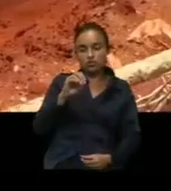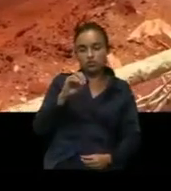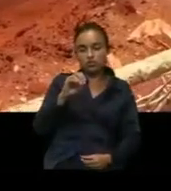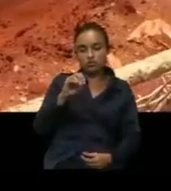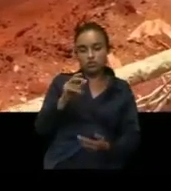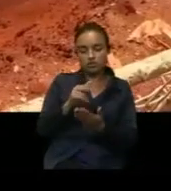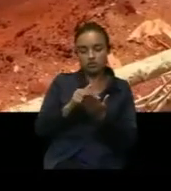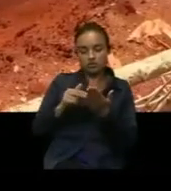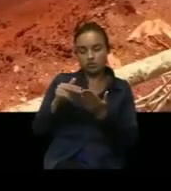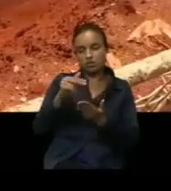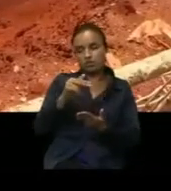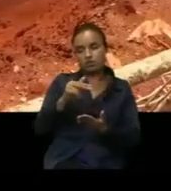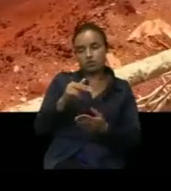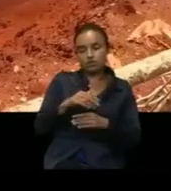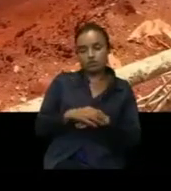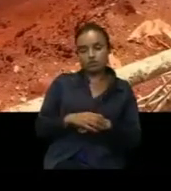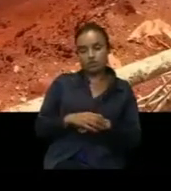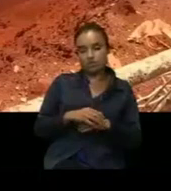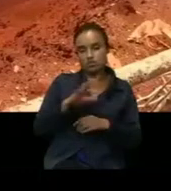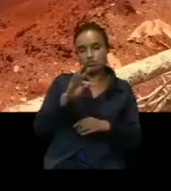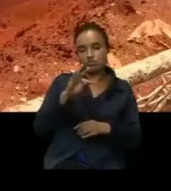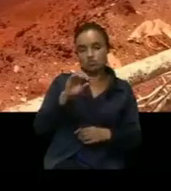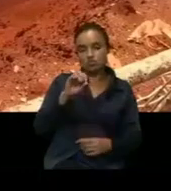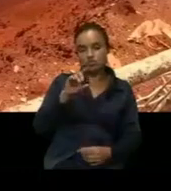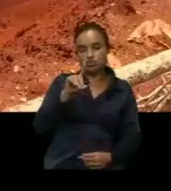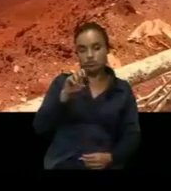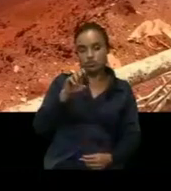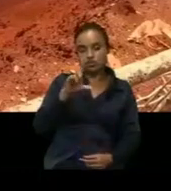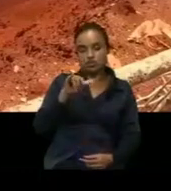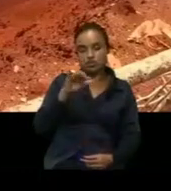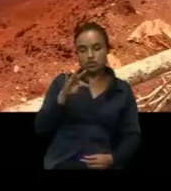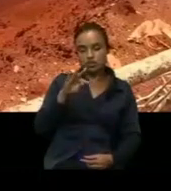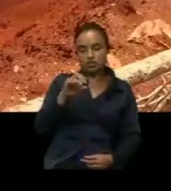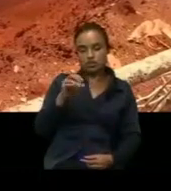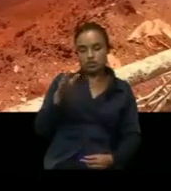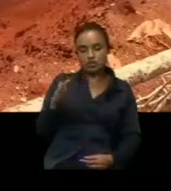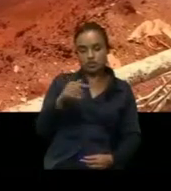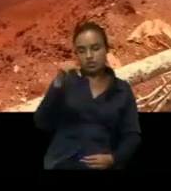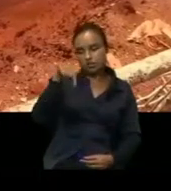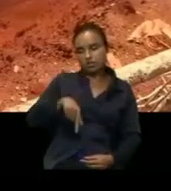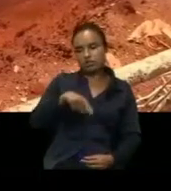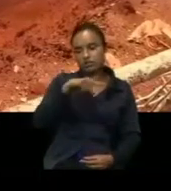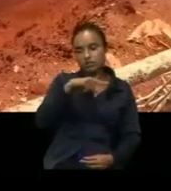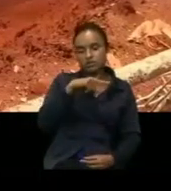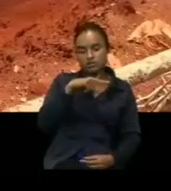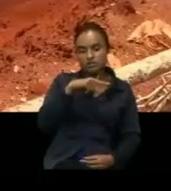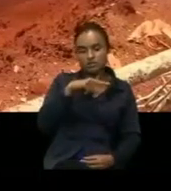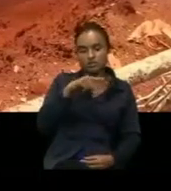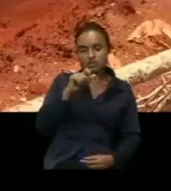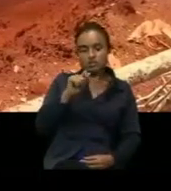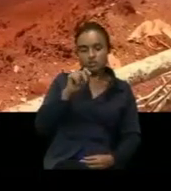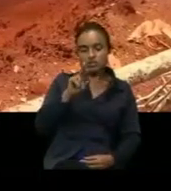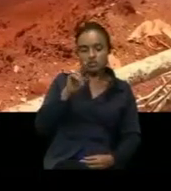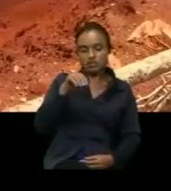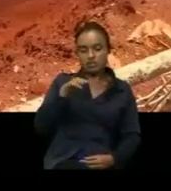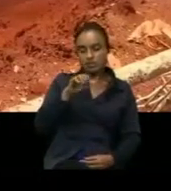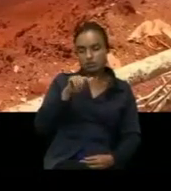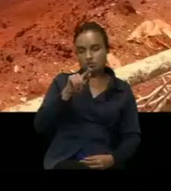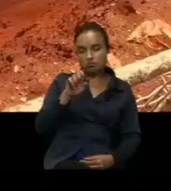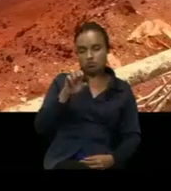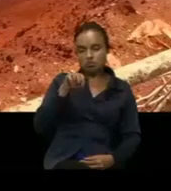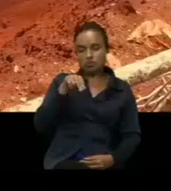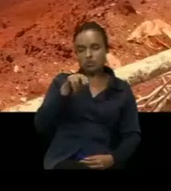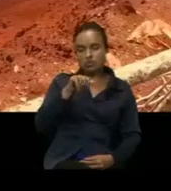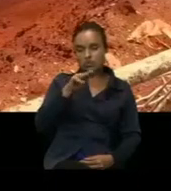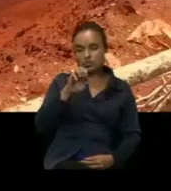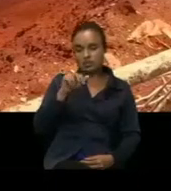pause, é a bancada de dobra e corte de aço e o armazenamento desse aço também. Então, repara